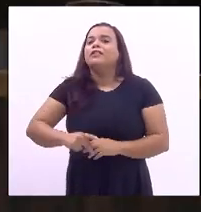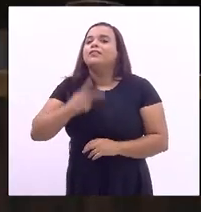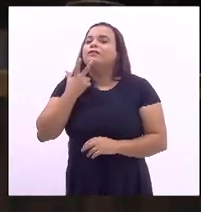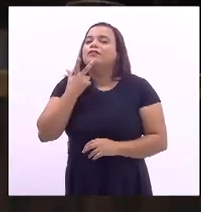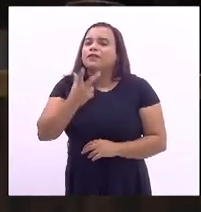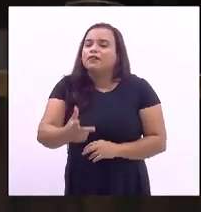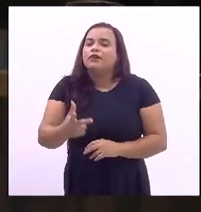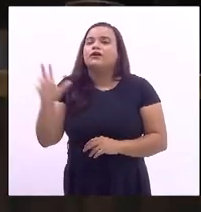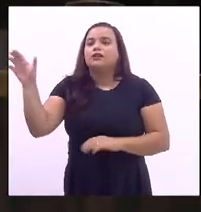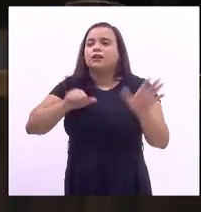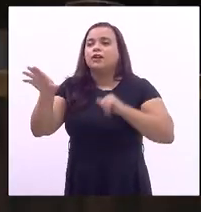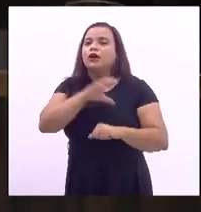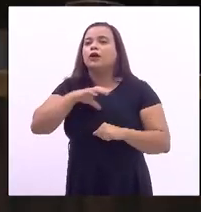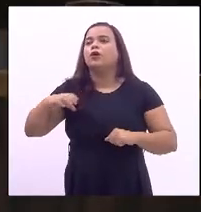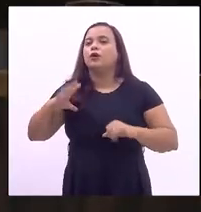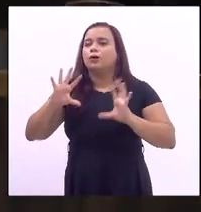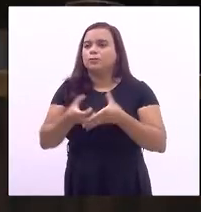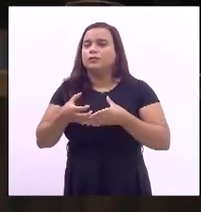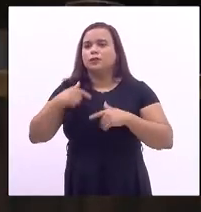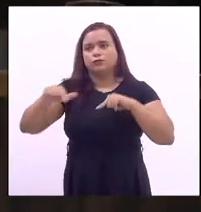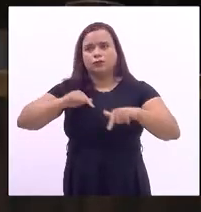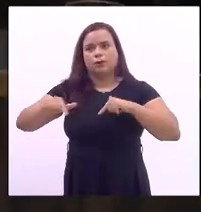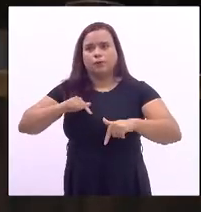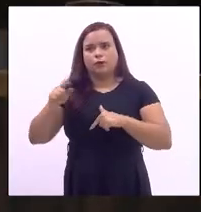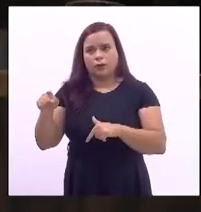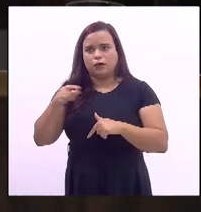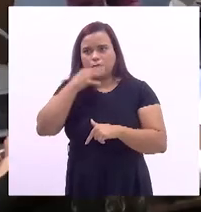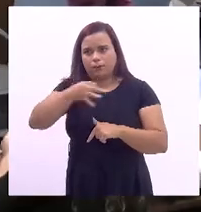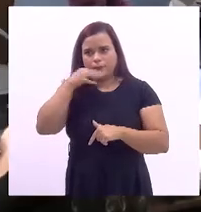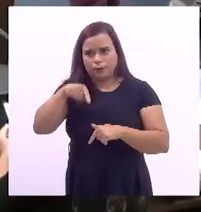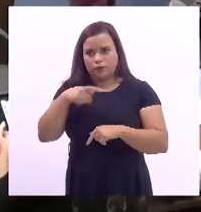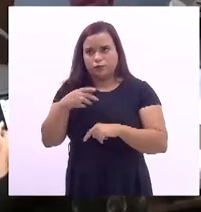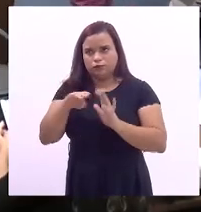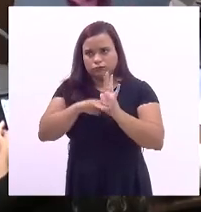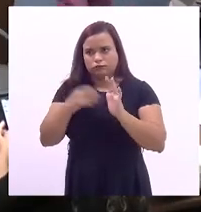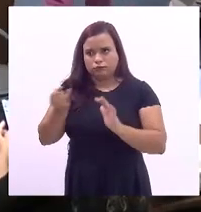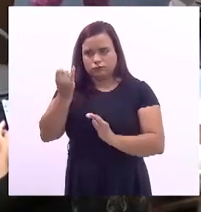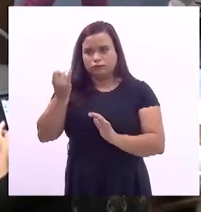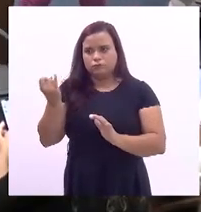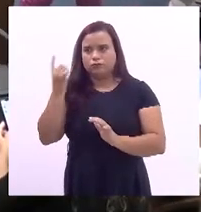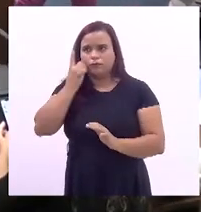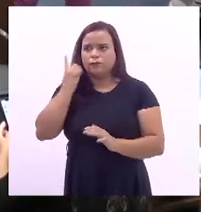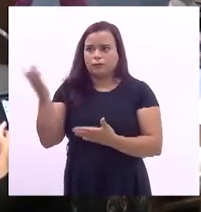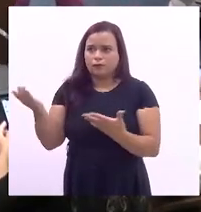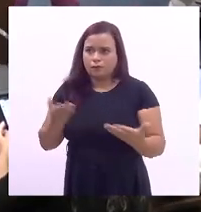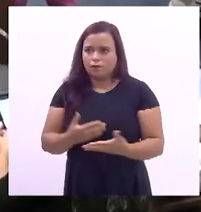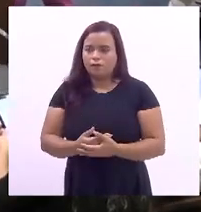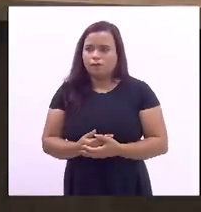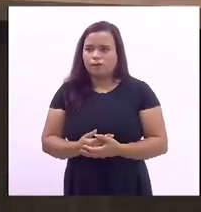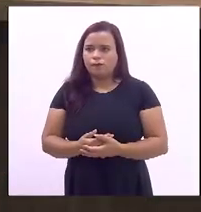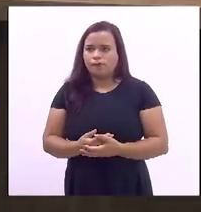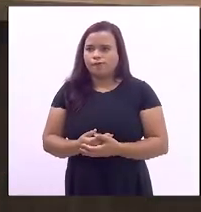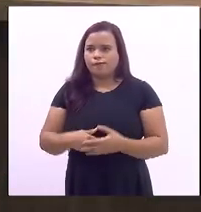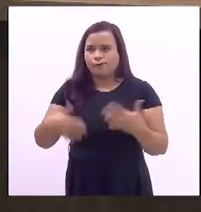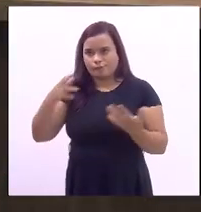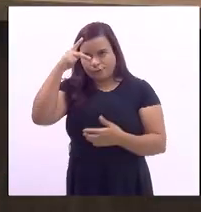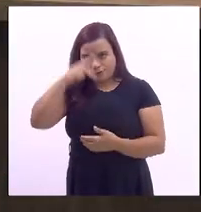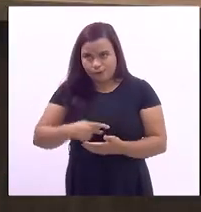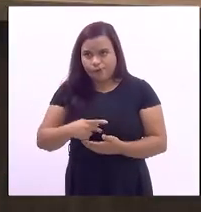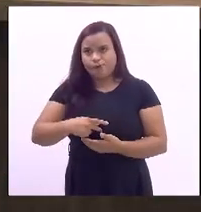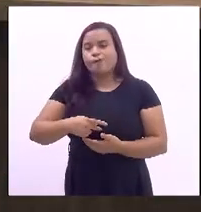comissão decência clodir comissão de trabalho para dar parecer nessa matéria por favor deputado do presidente